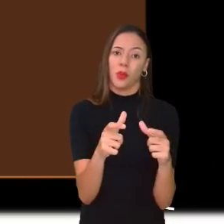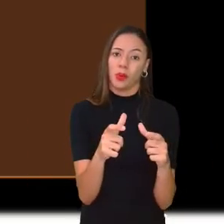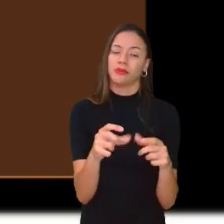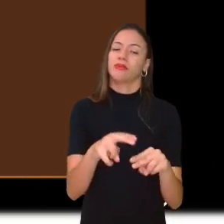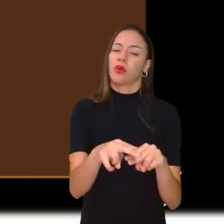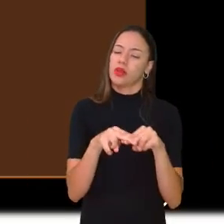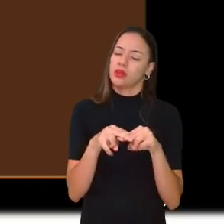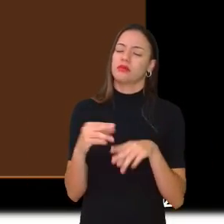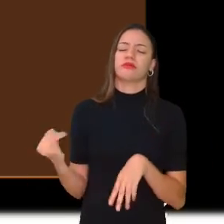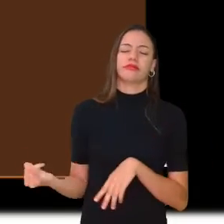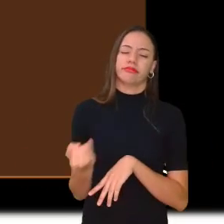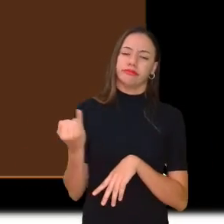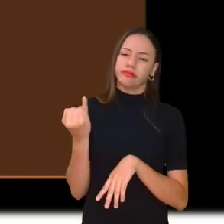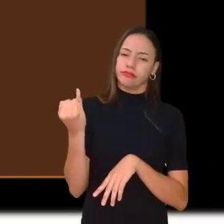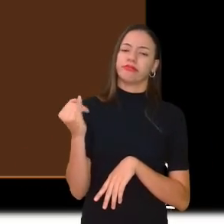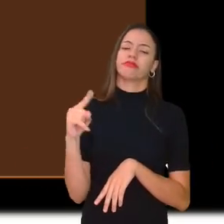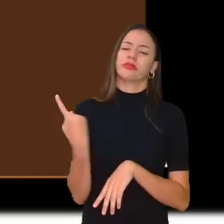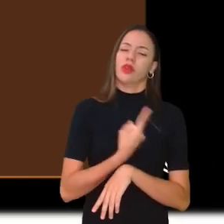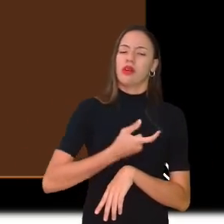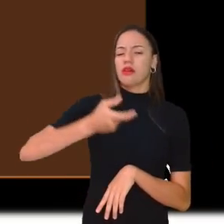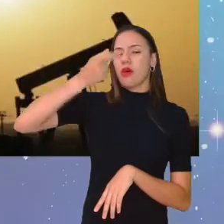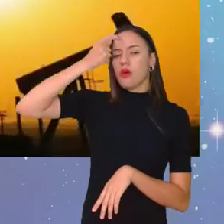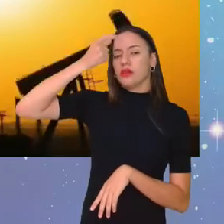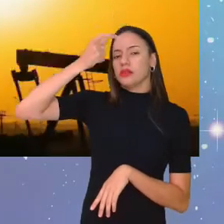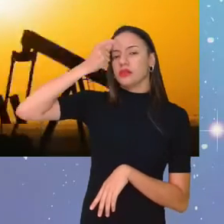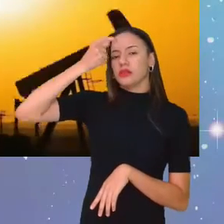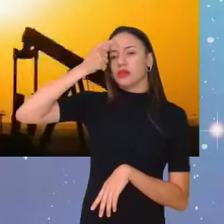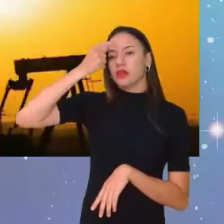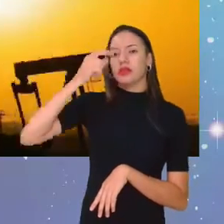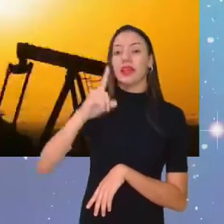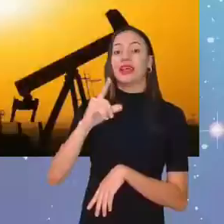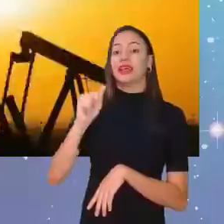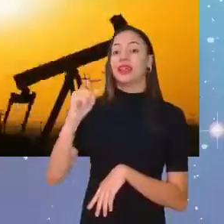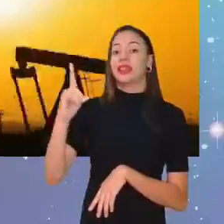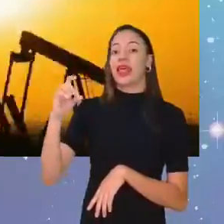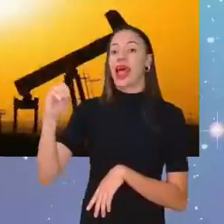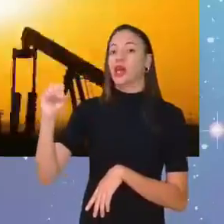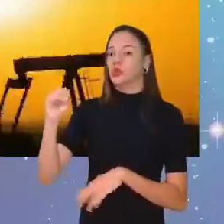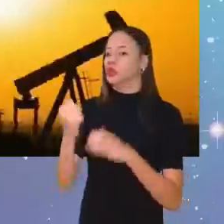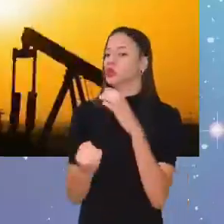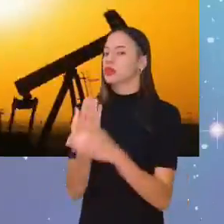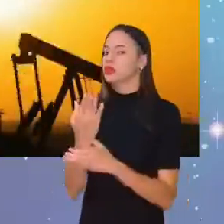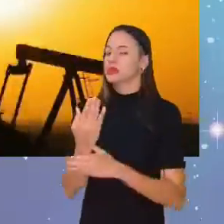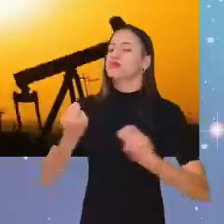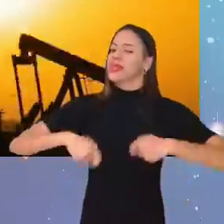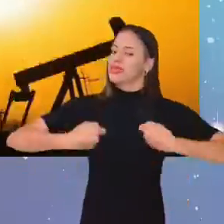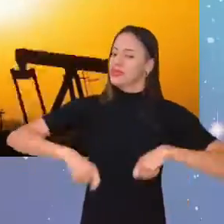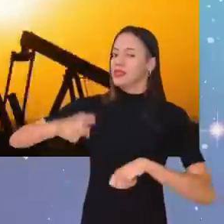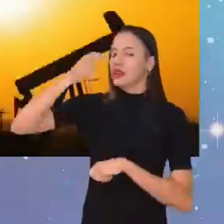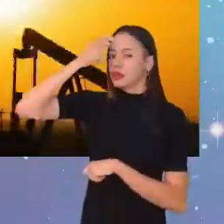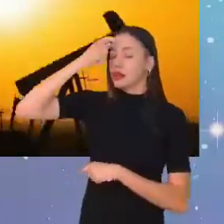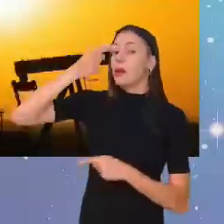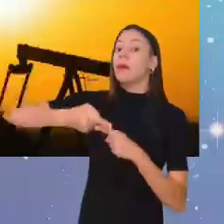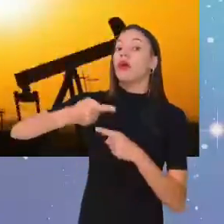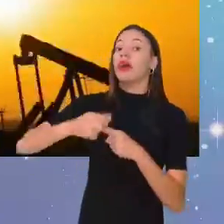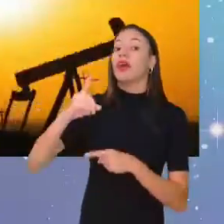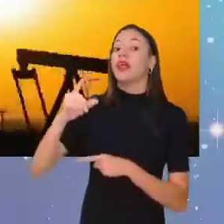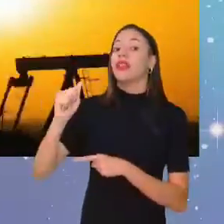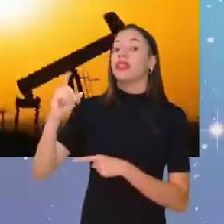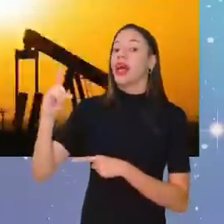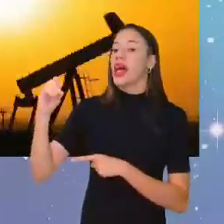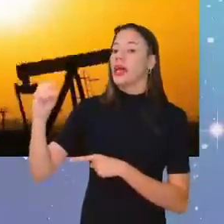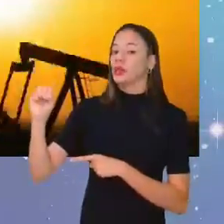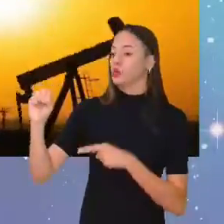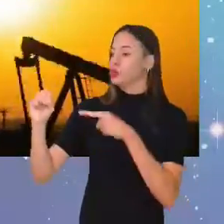é muito importante a gente ter consciência de como é que esses dados são gerados. Porque dados são o novo